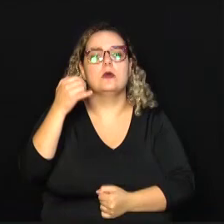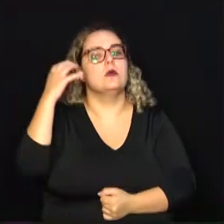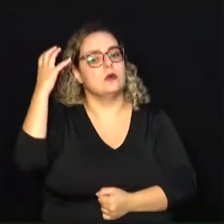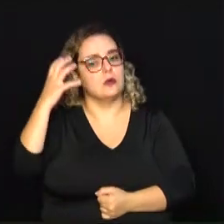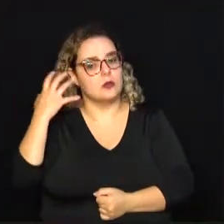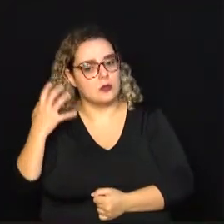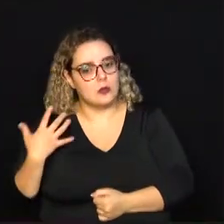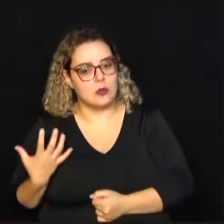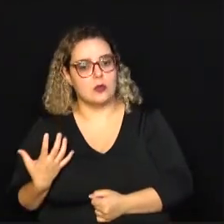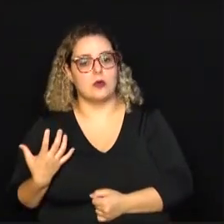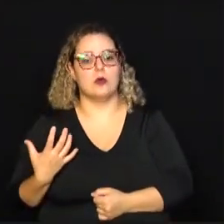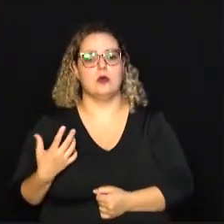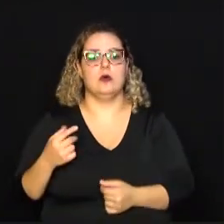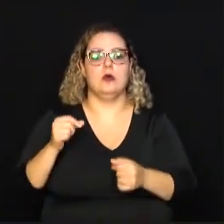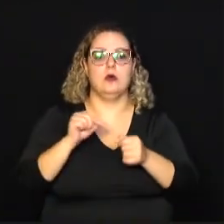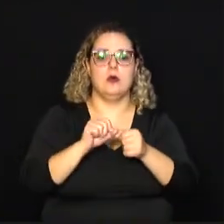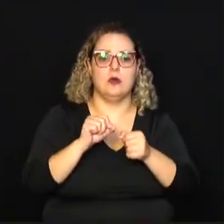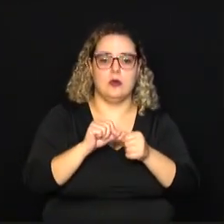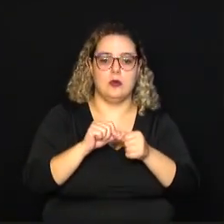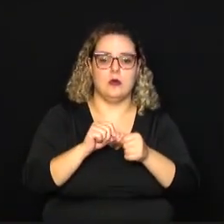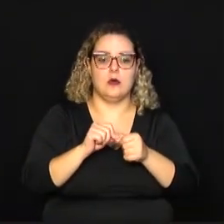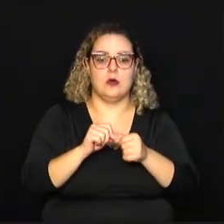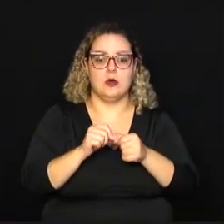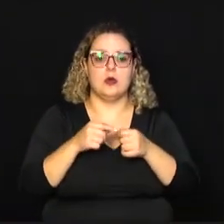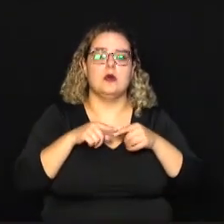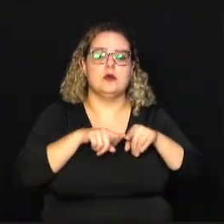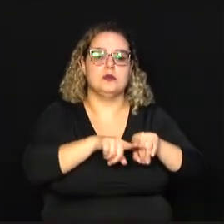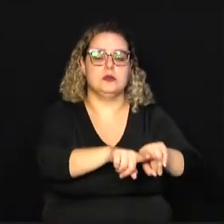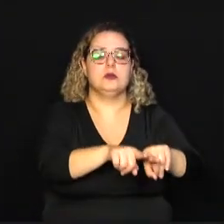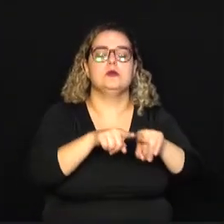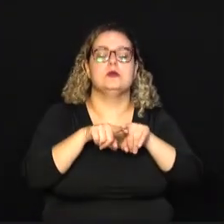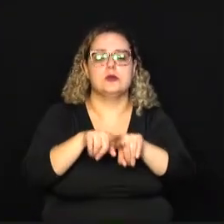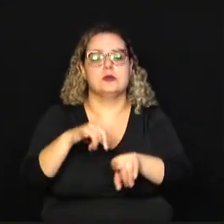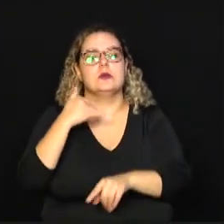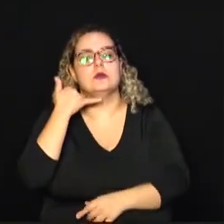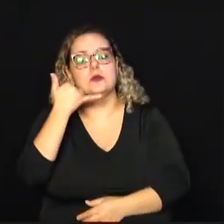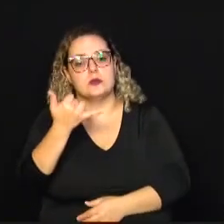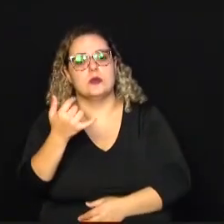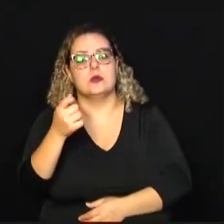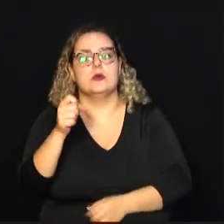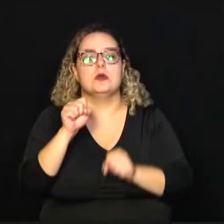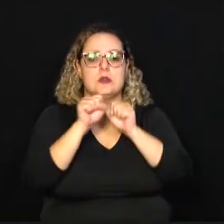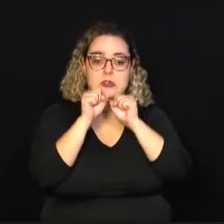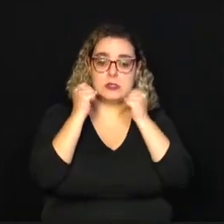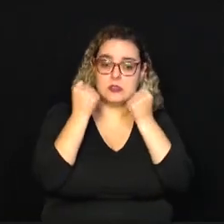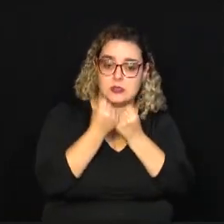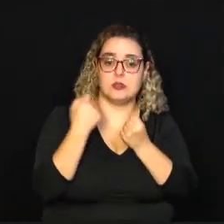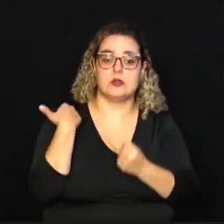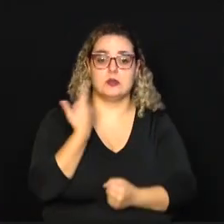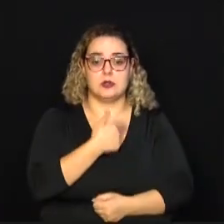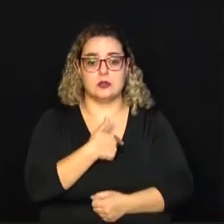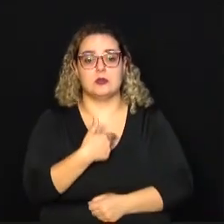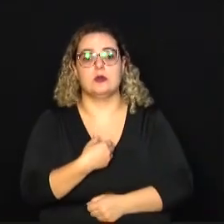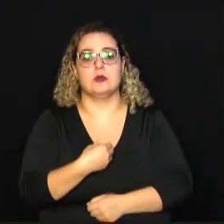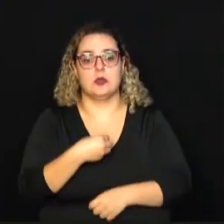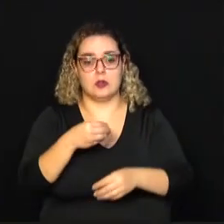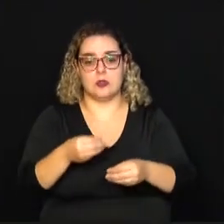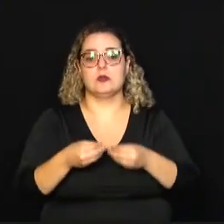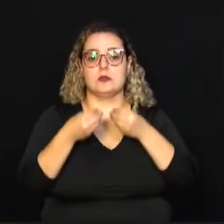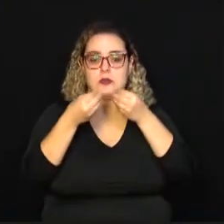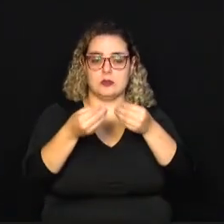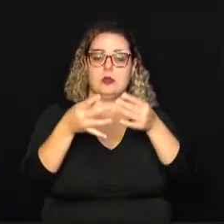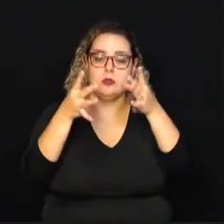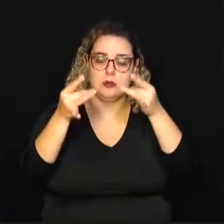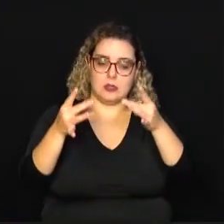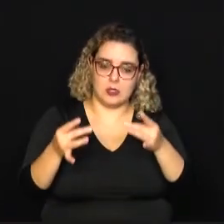façam contato com seus parceiros de sindicato, que a gente passa, né, com detalhe